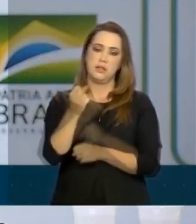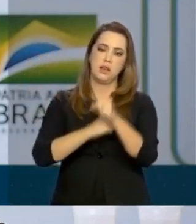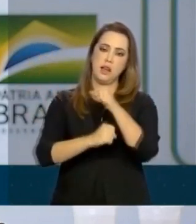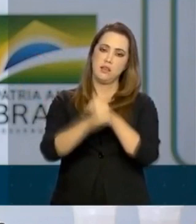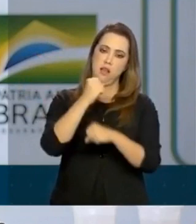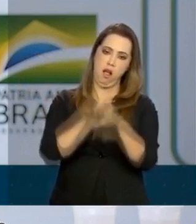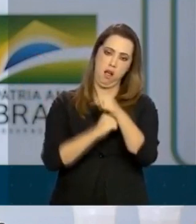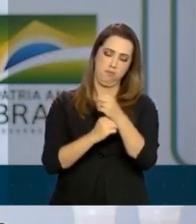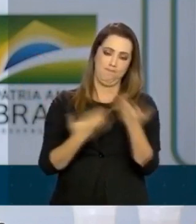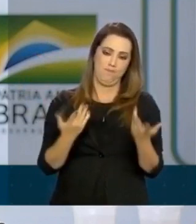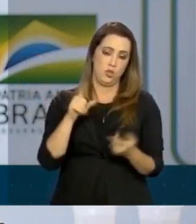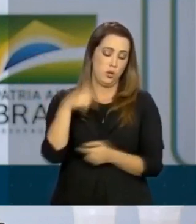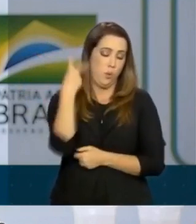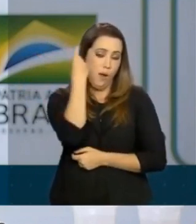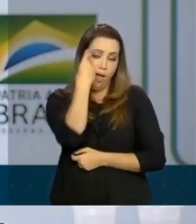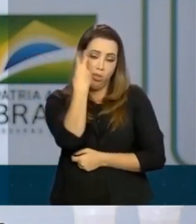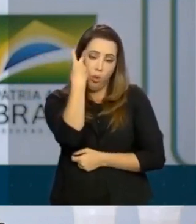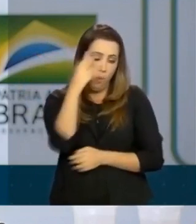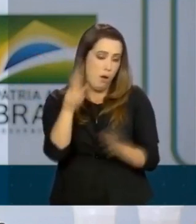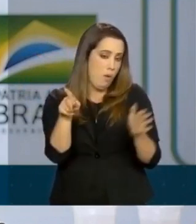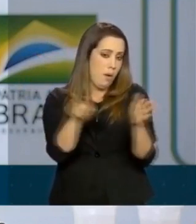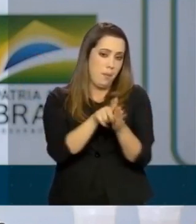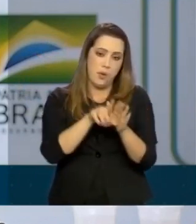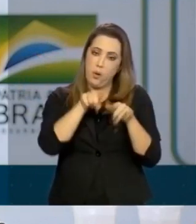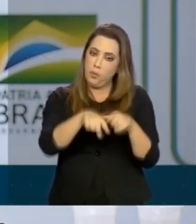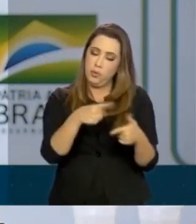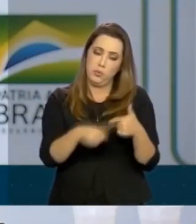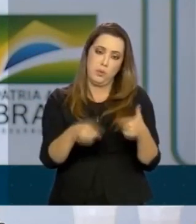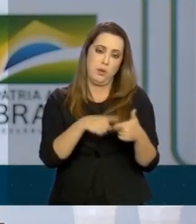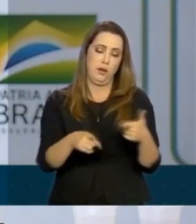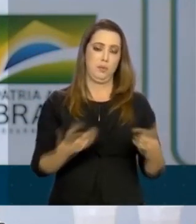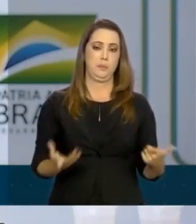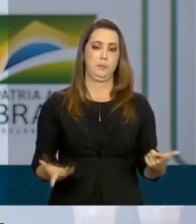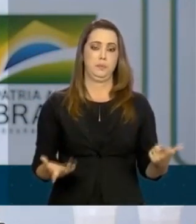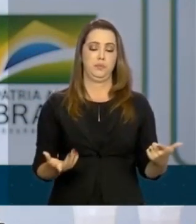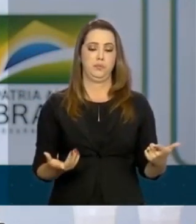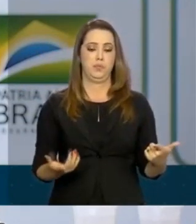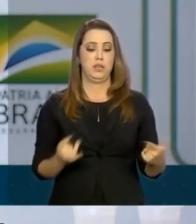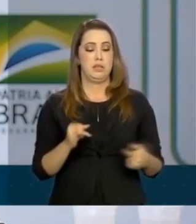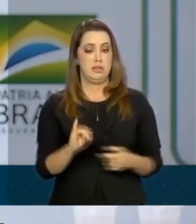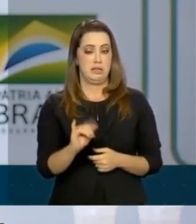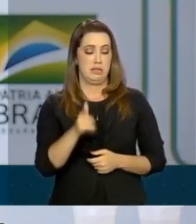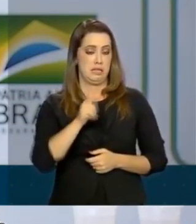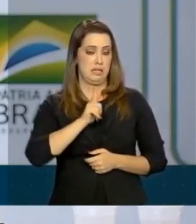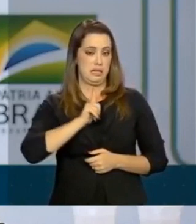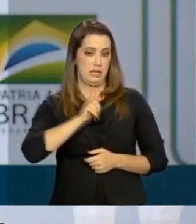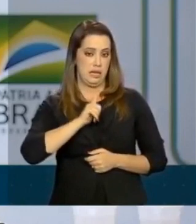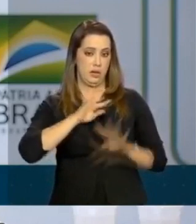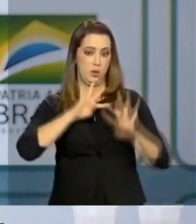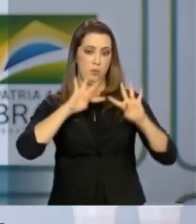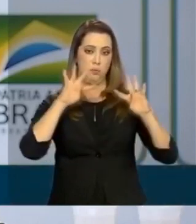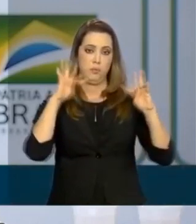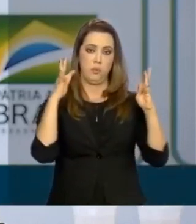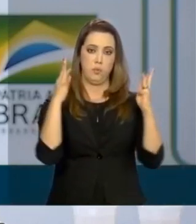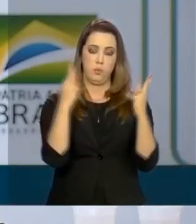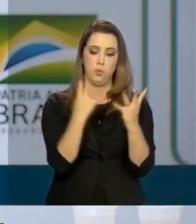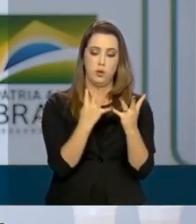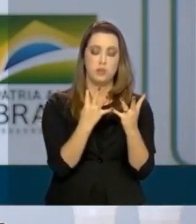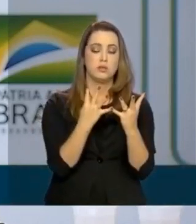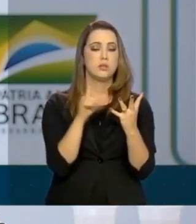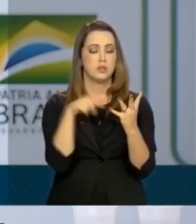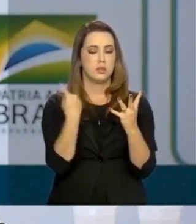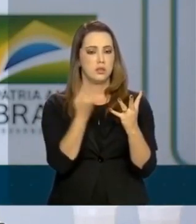normal, faz parte desta situação, quando se fala em quarentena,